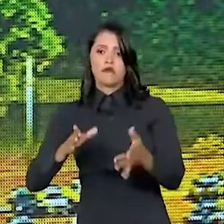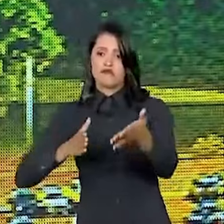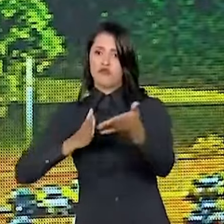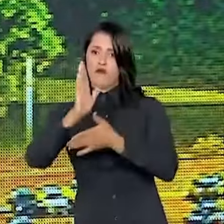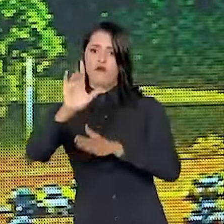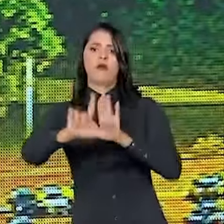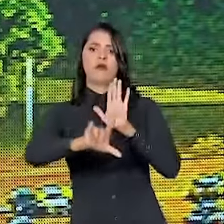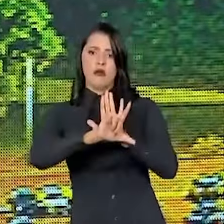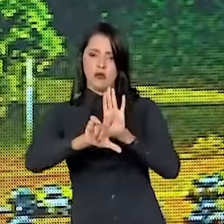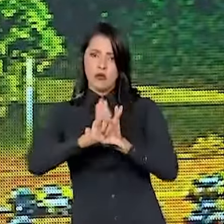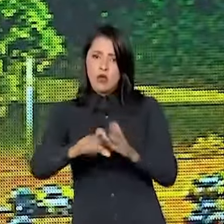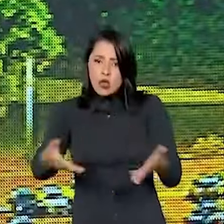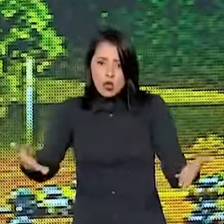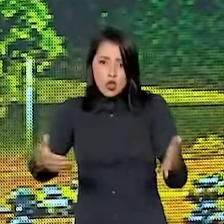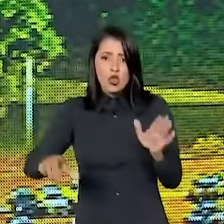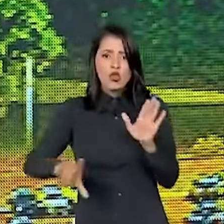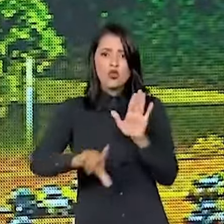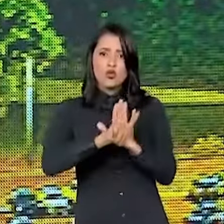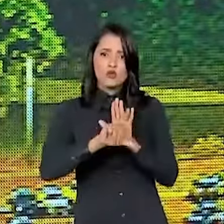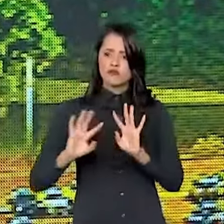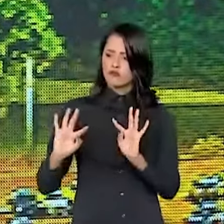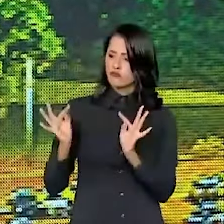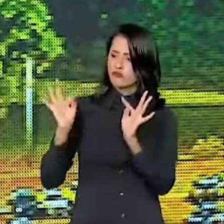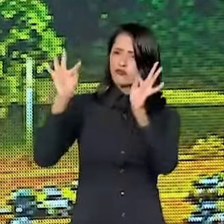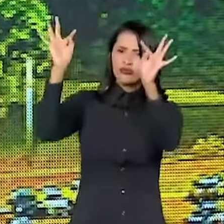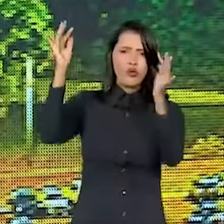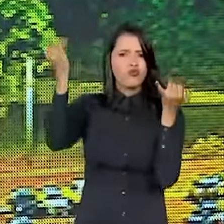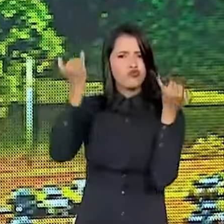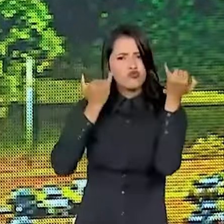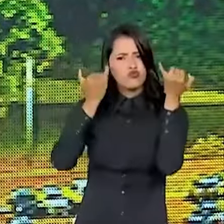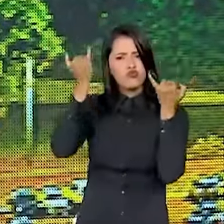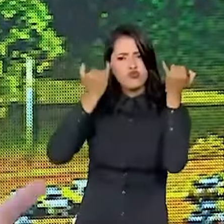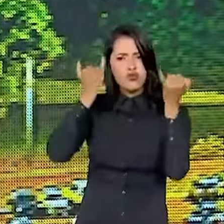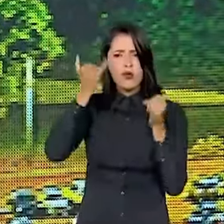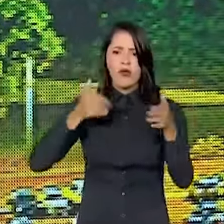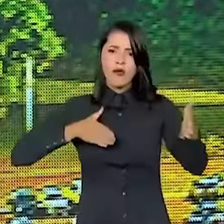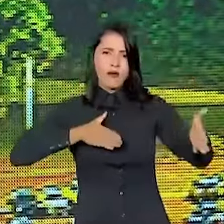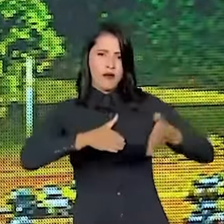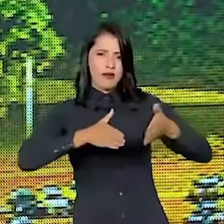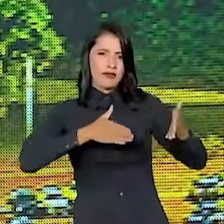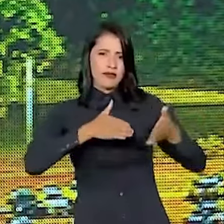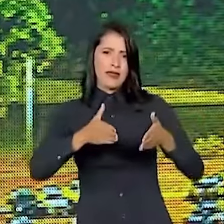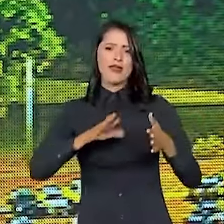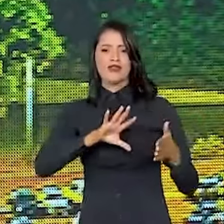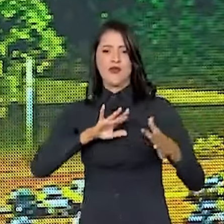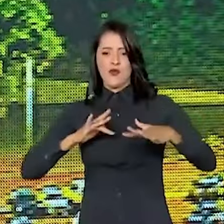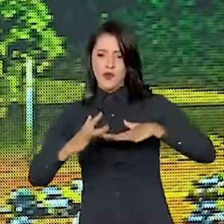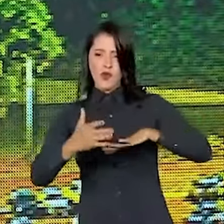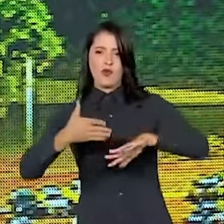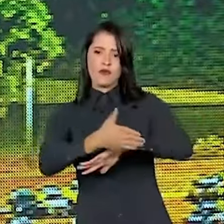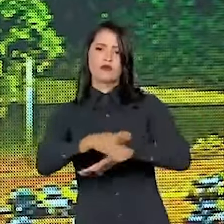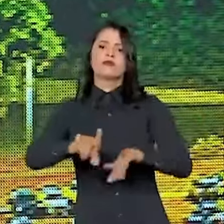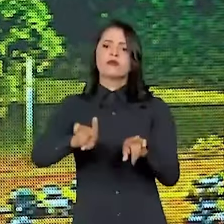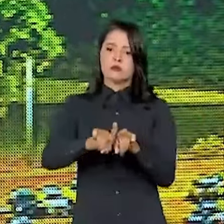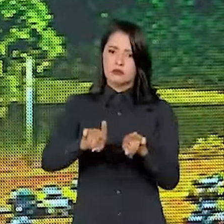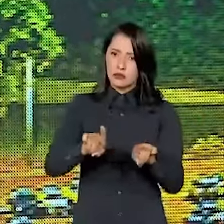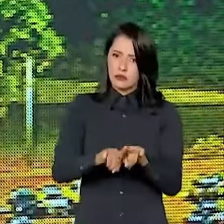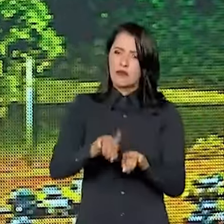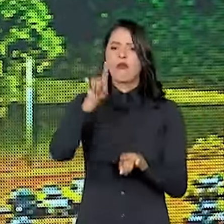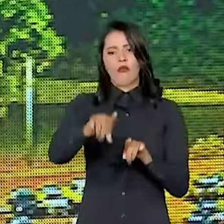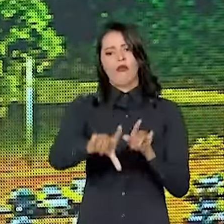As recentes inovações em tecnologia de informação, o acesso universal às redes sociais,